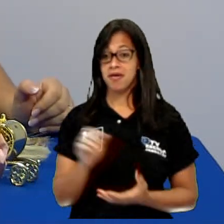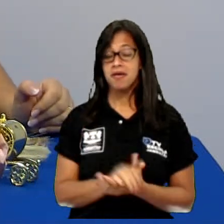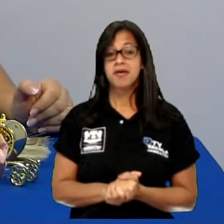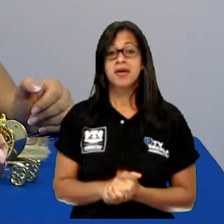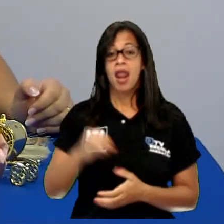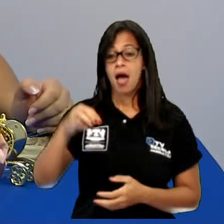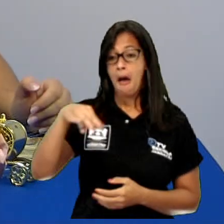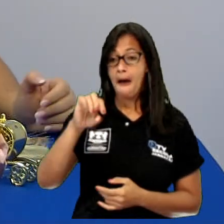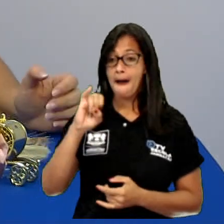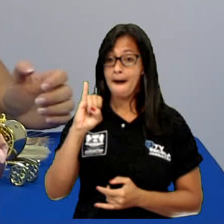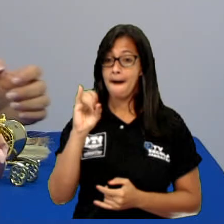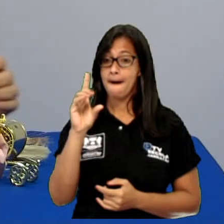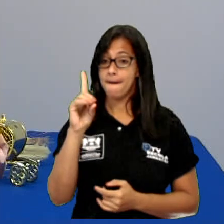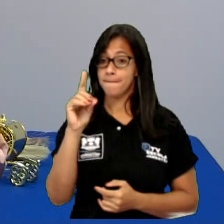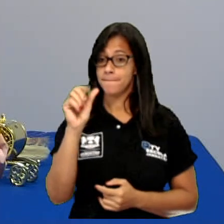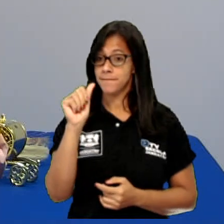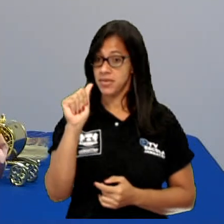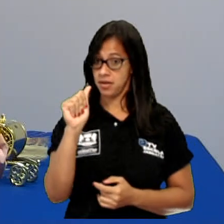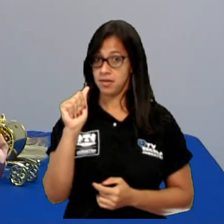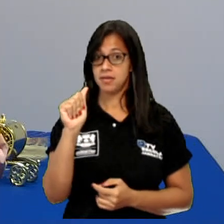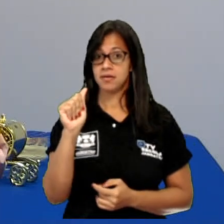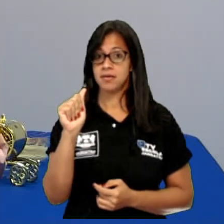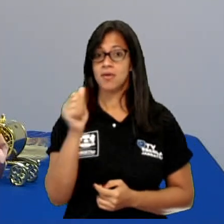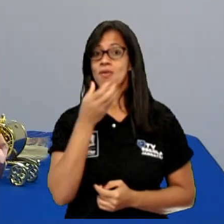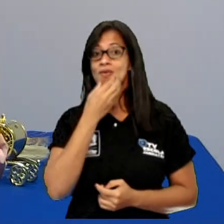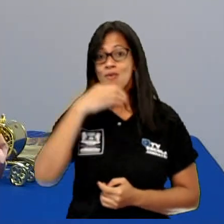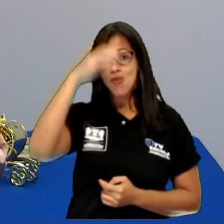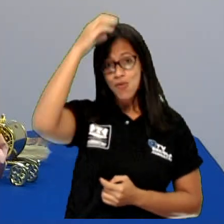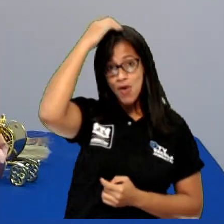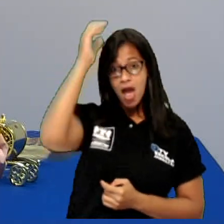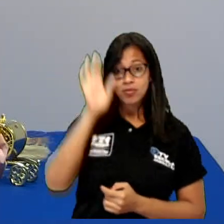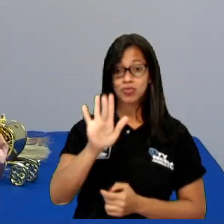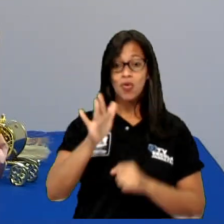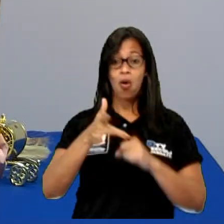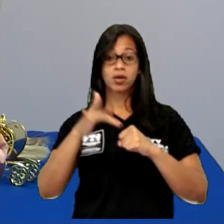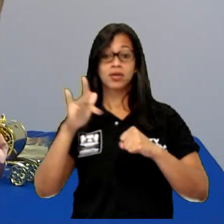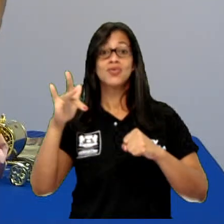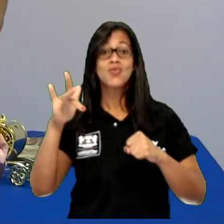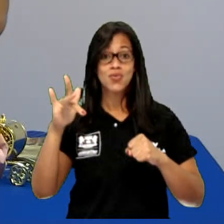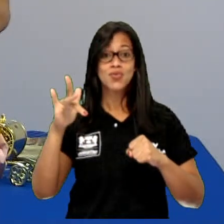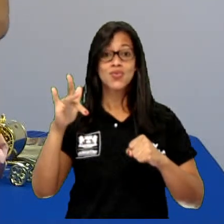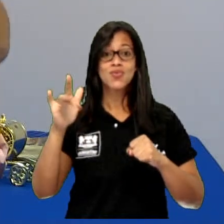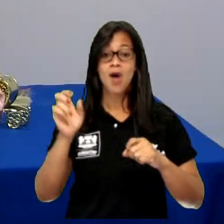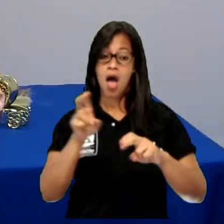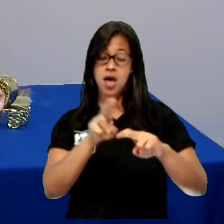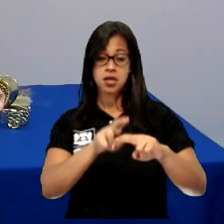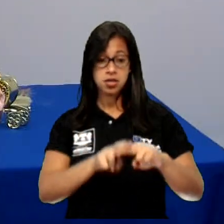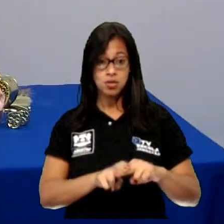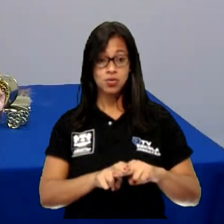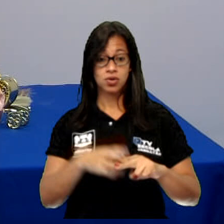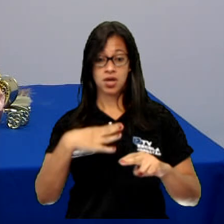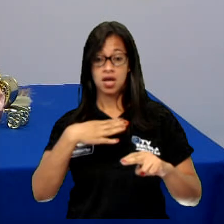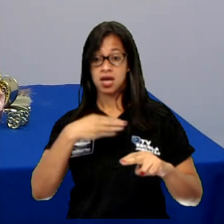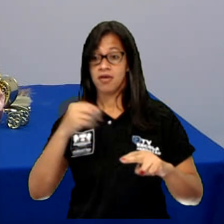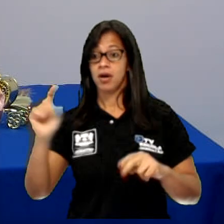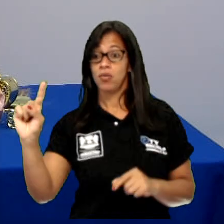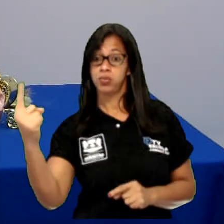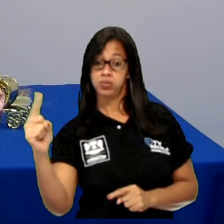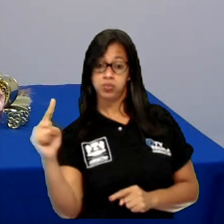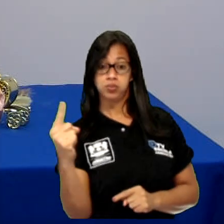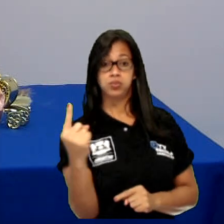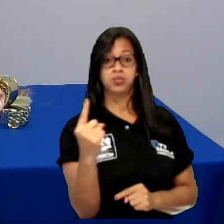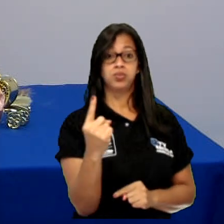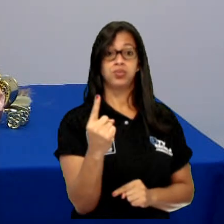ouro. A sua filha entrou correndo e antes que ele pudesse dizer que não, ela lhe deu um beijo de bom